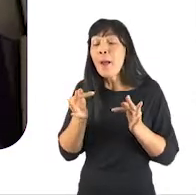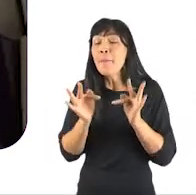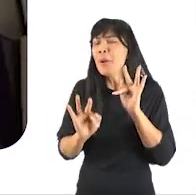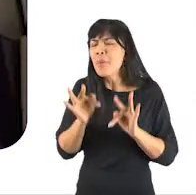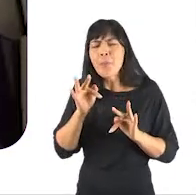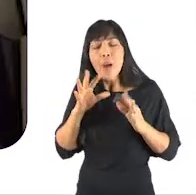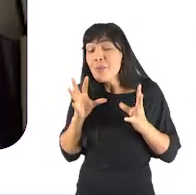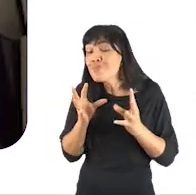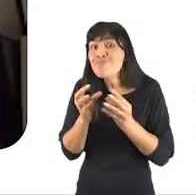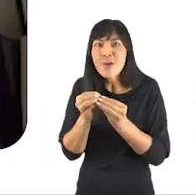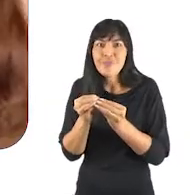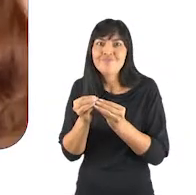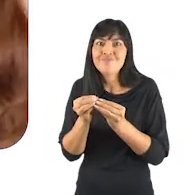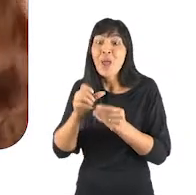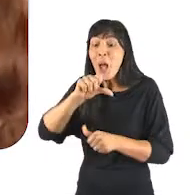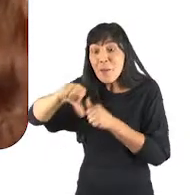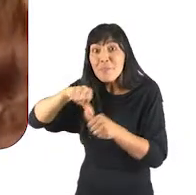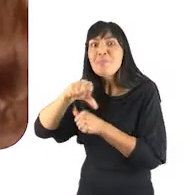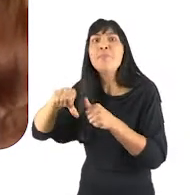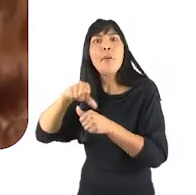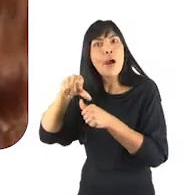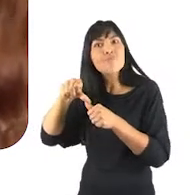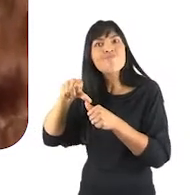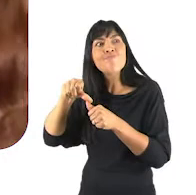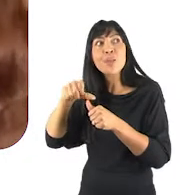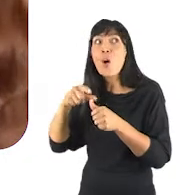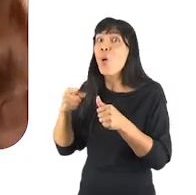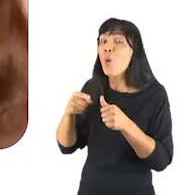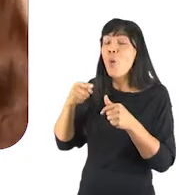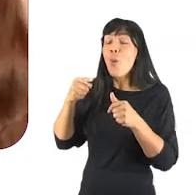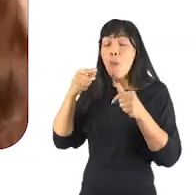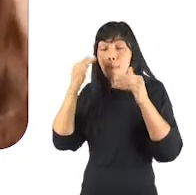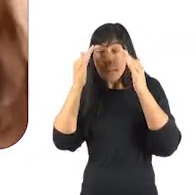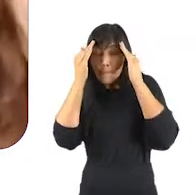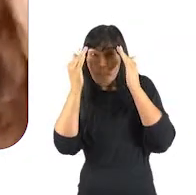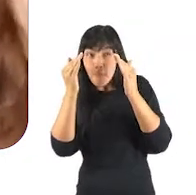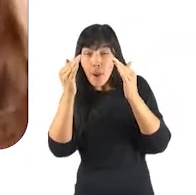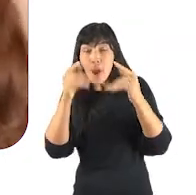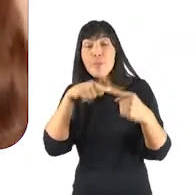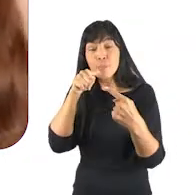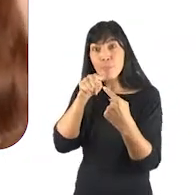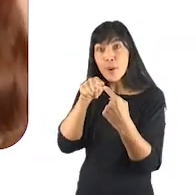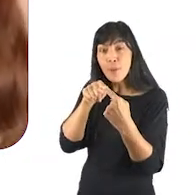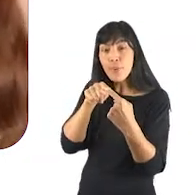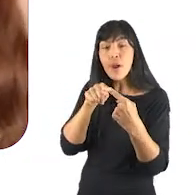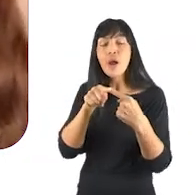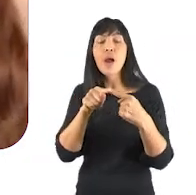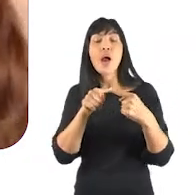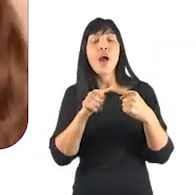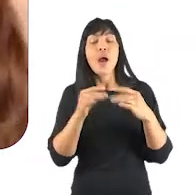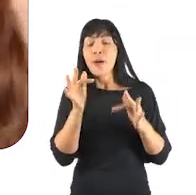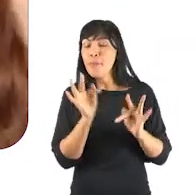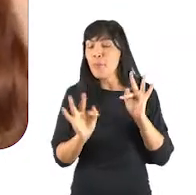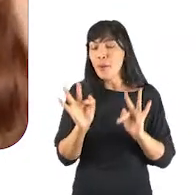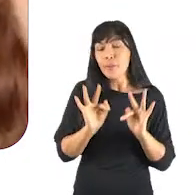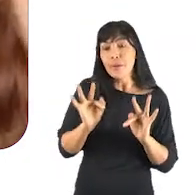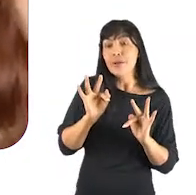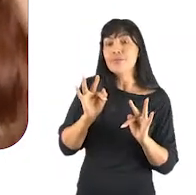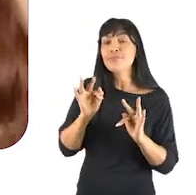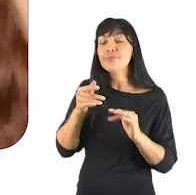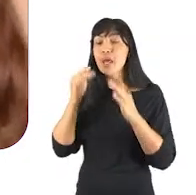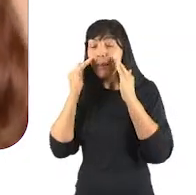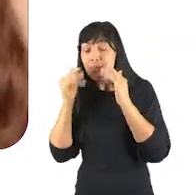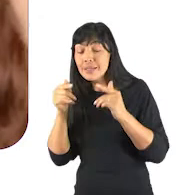Então, o impacto, ele é do ponto de vista tecnológico, ele é organizacional, mas ele é